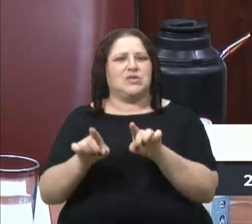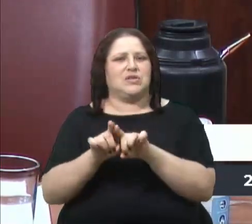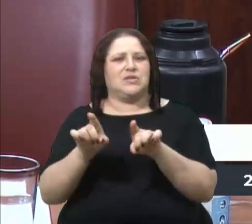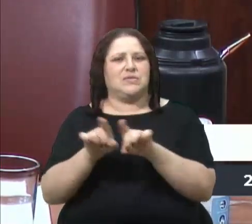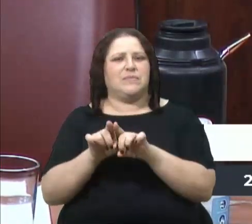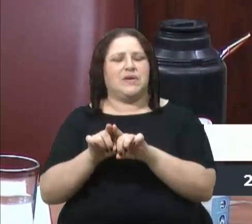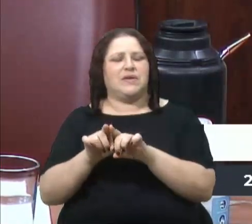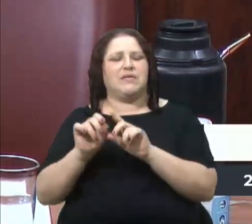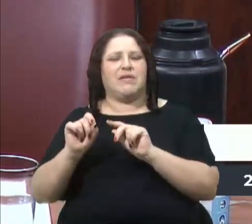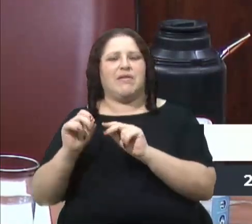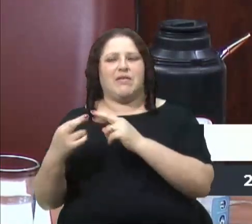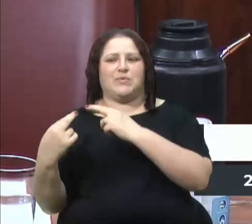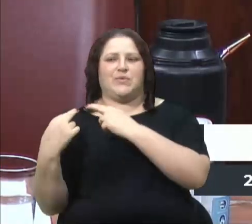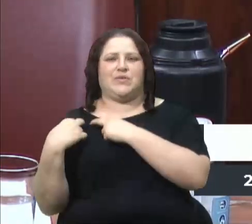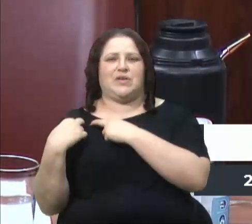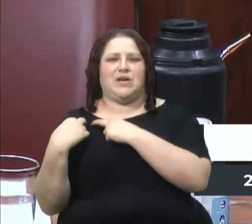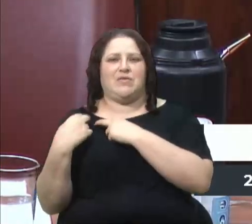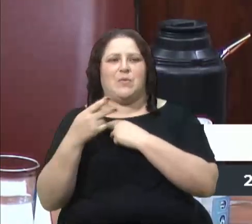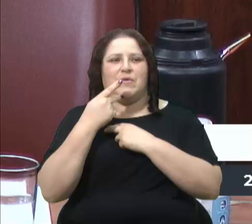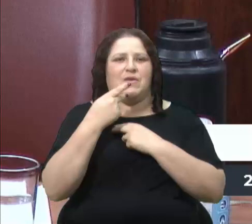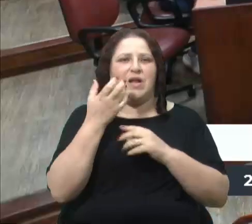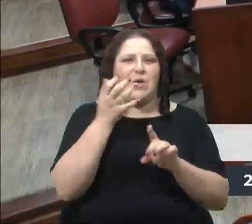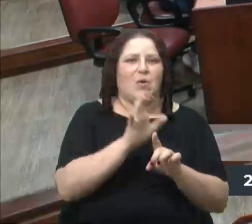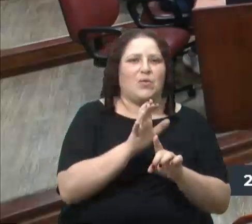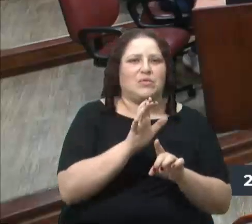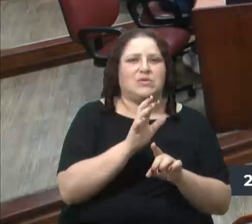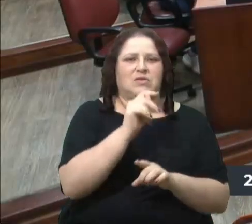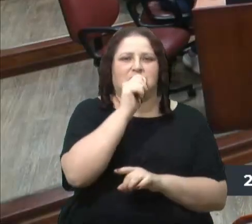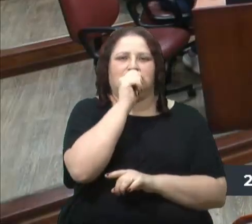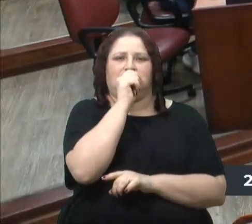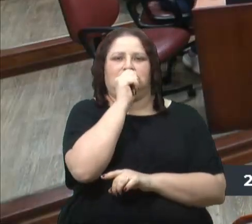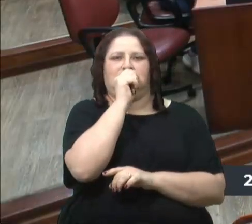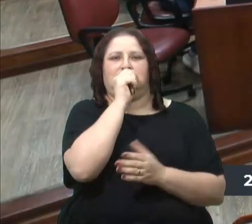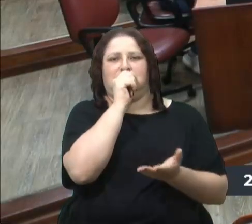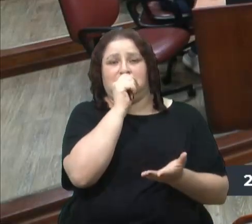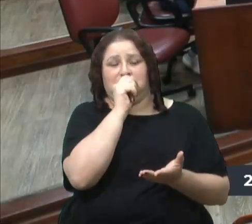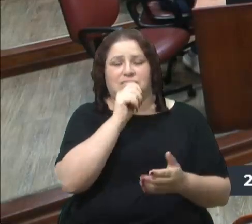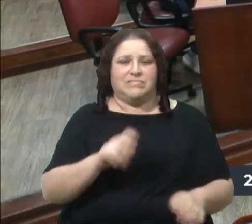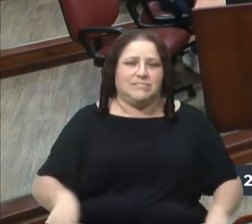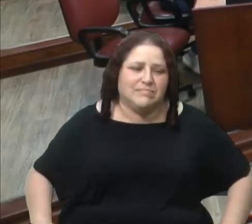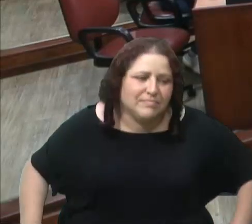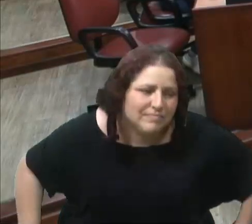momento oportuno. Estamos juntos nessa luta, vereador. Obrigado, vereador. Uma declaração de líder, meu líder.